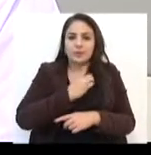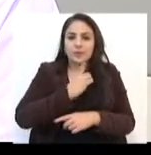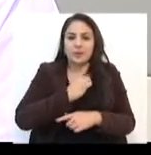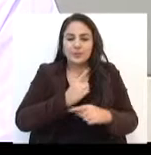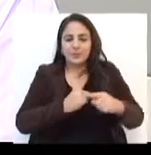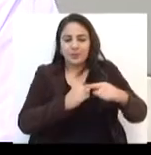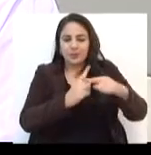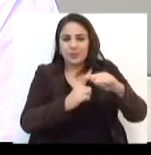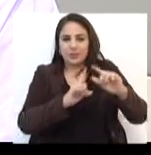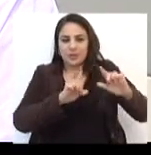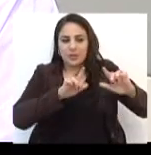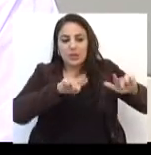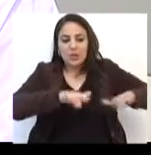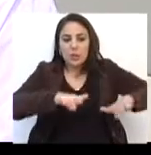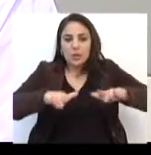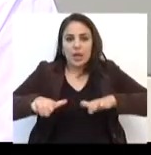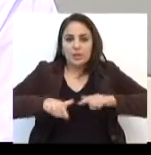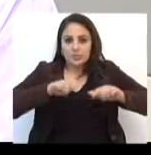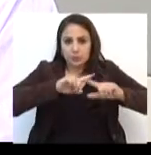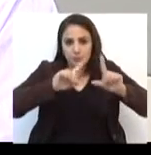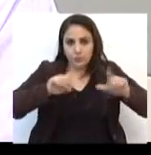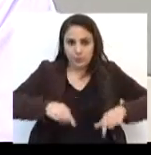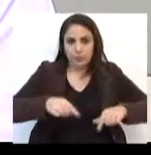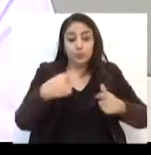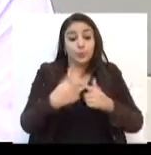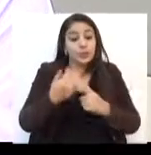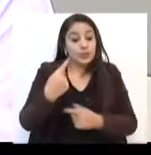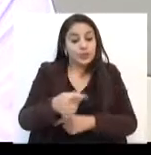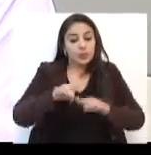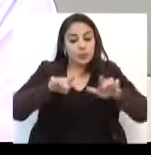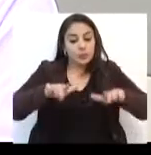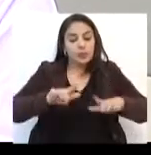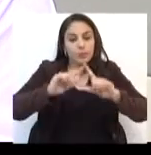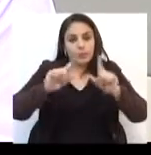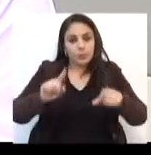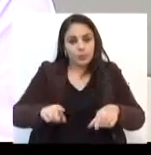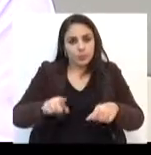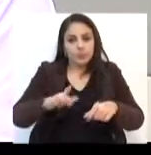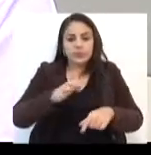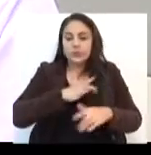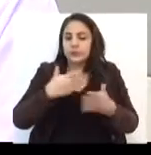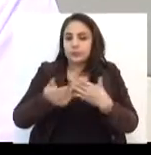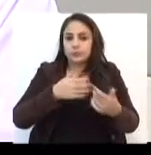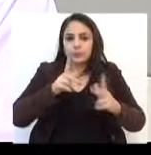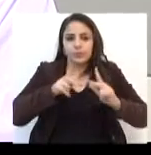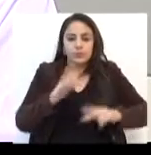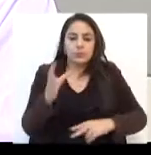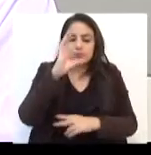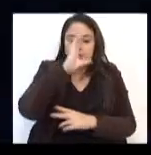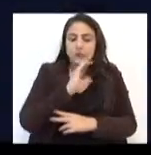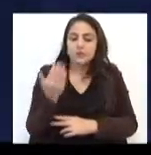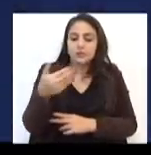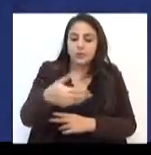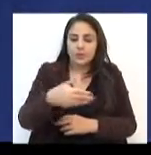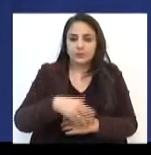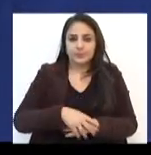em alguns setores e instituições públicas, porque ali é uma instituição pública que pertence a todos os cidadãos